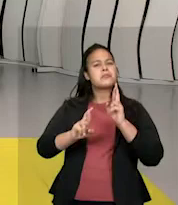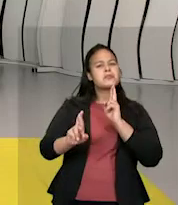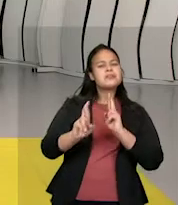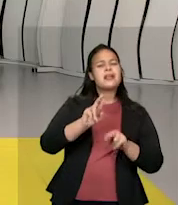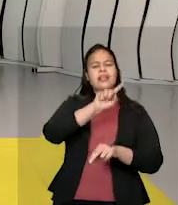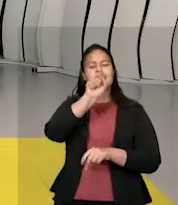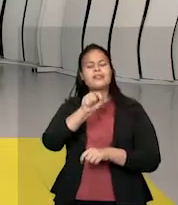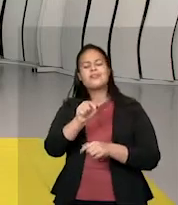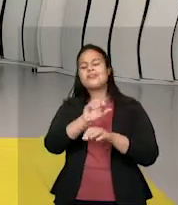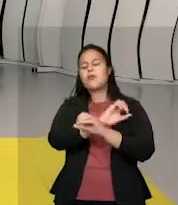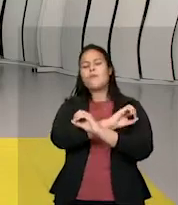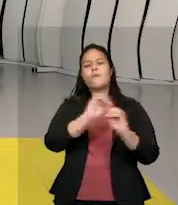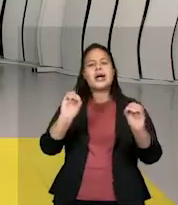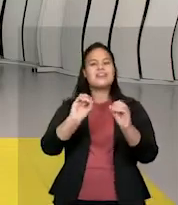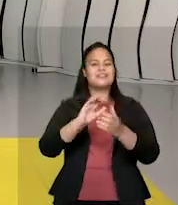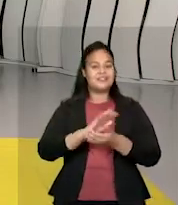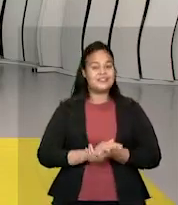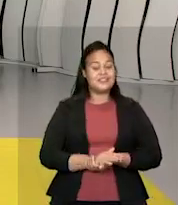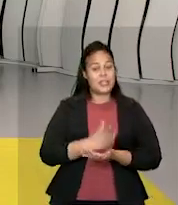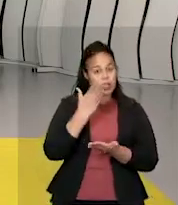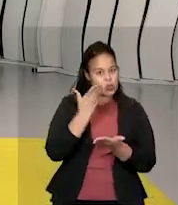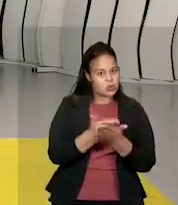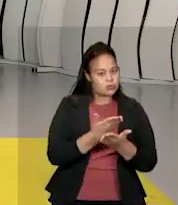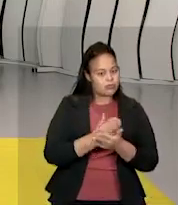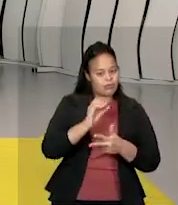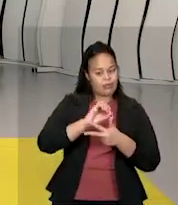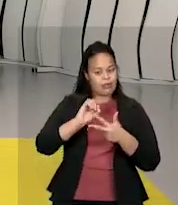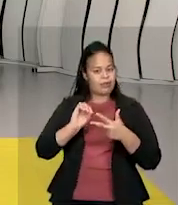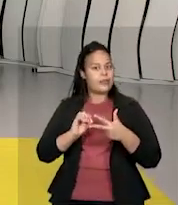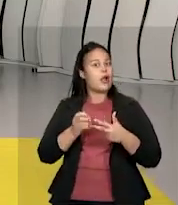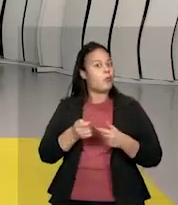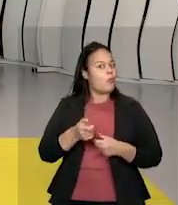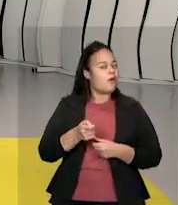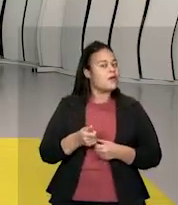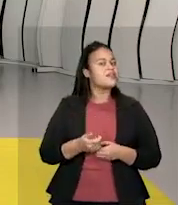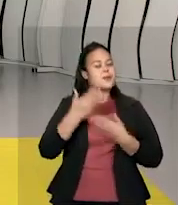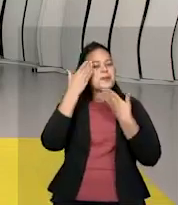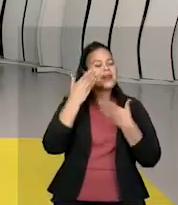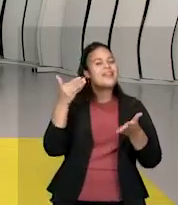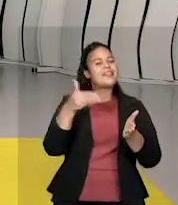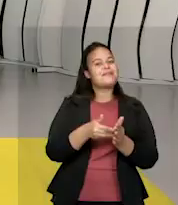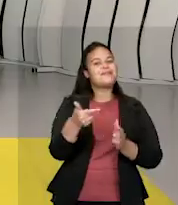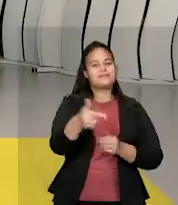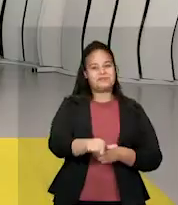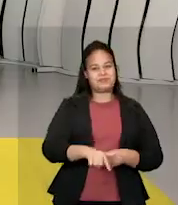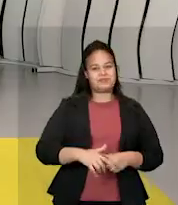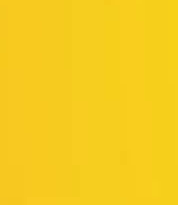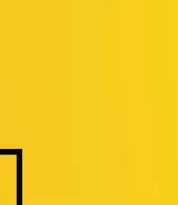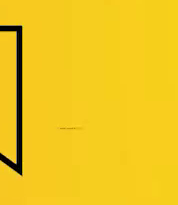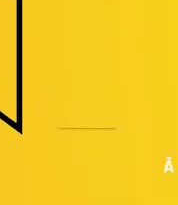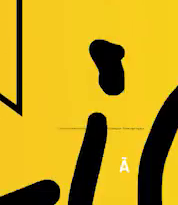suas dúvidas. Estude, o Enem está chegando. Obrigada, até a próxima aula.